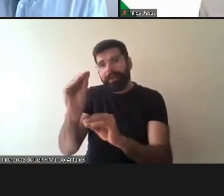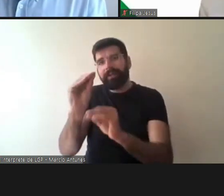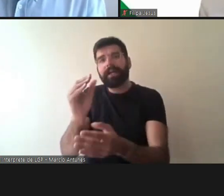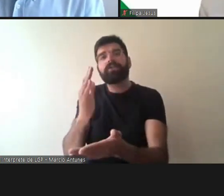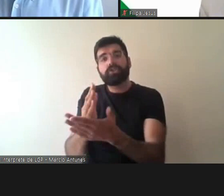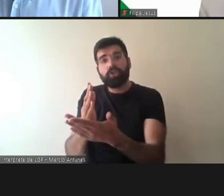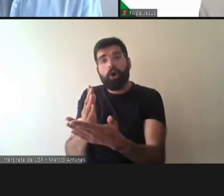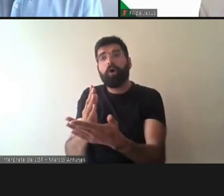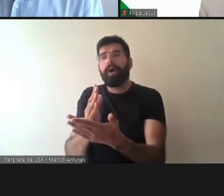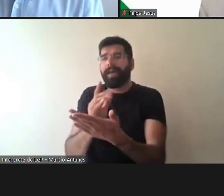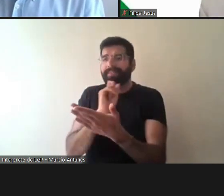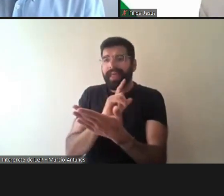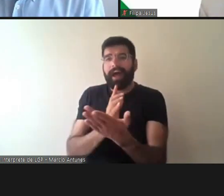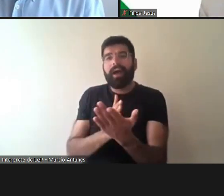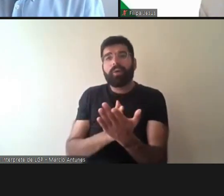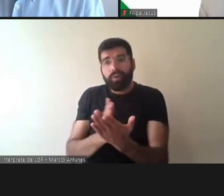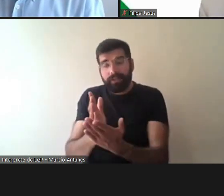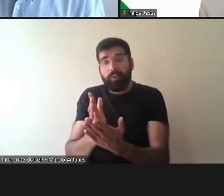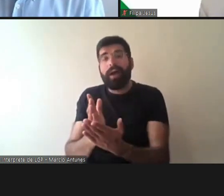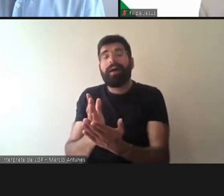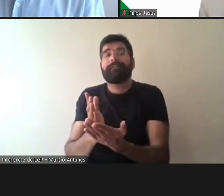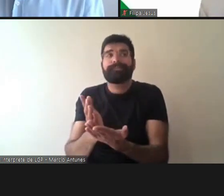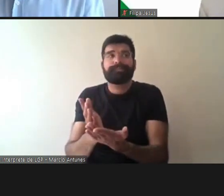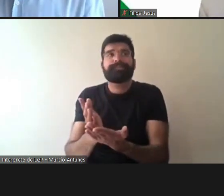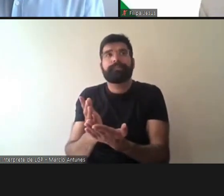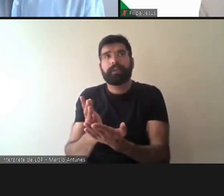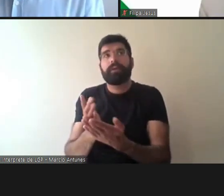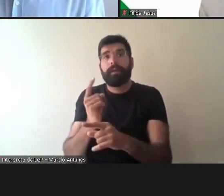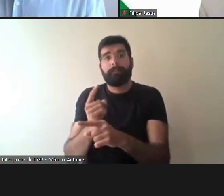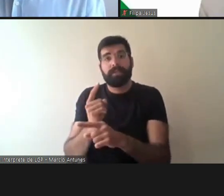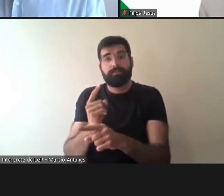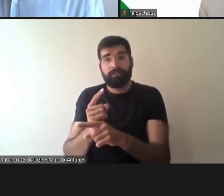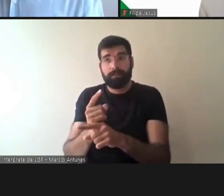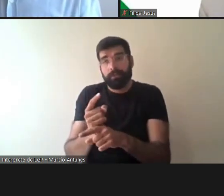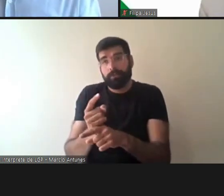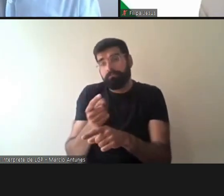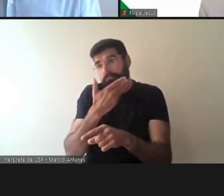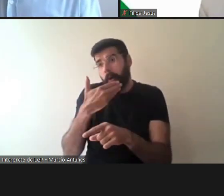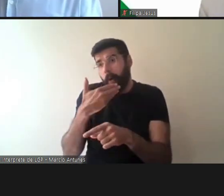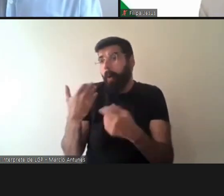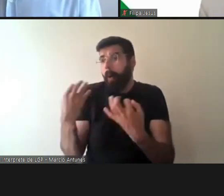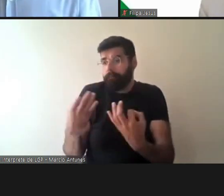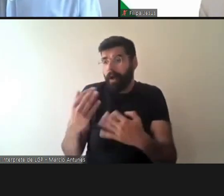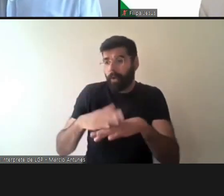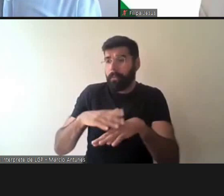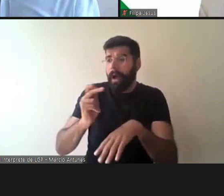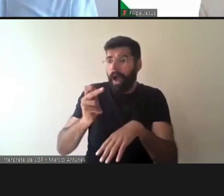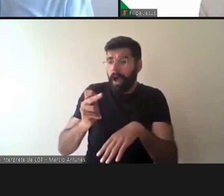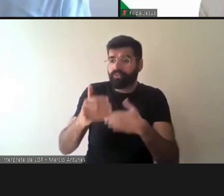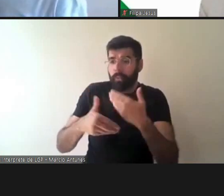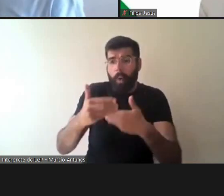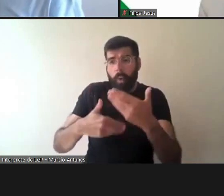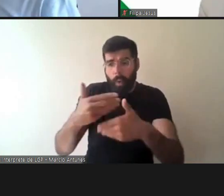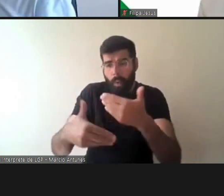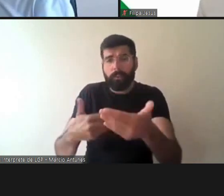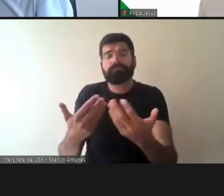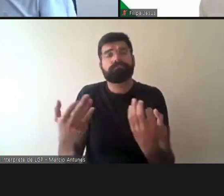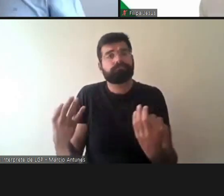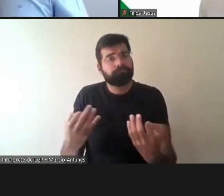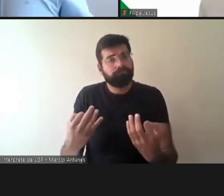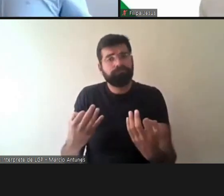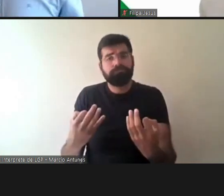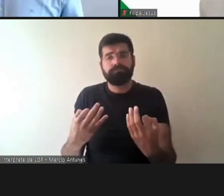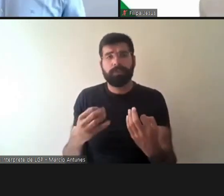para se manterem como estão e até bastante eficientes, porque ao longo dos anos foram, enfim, coloca